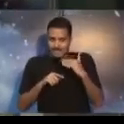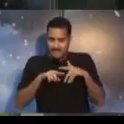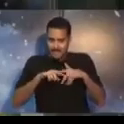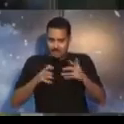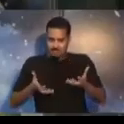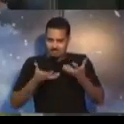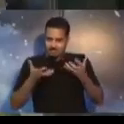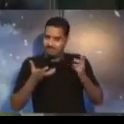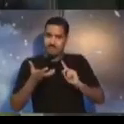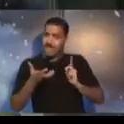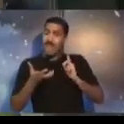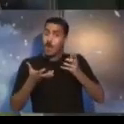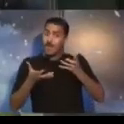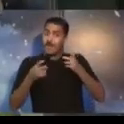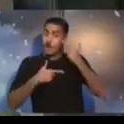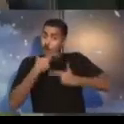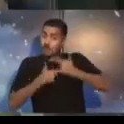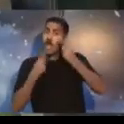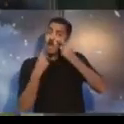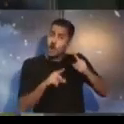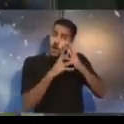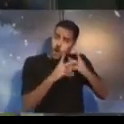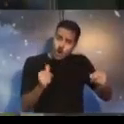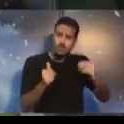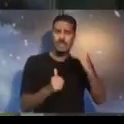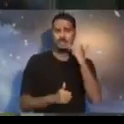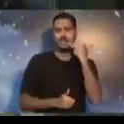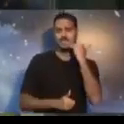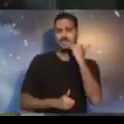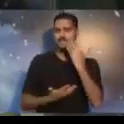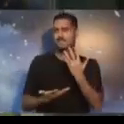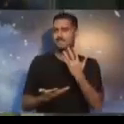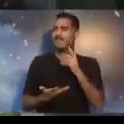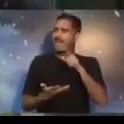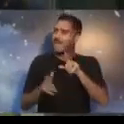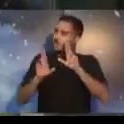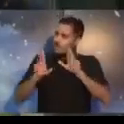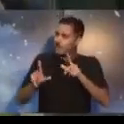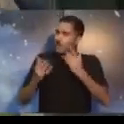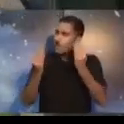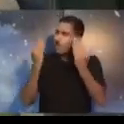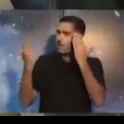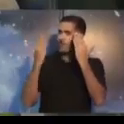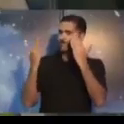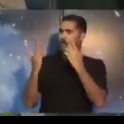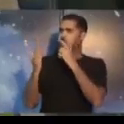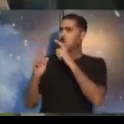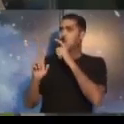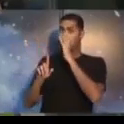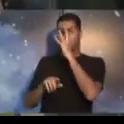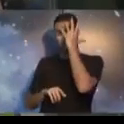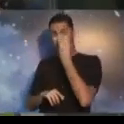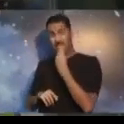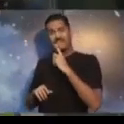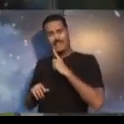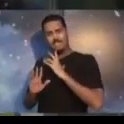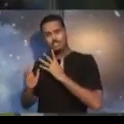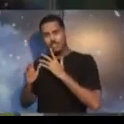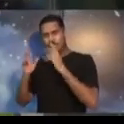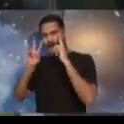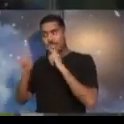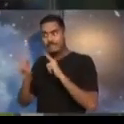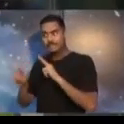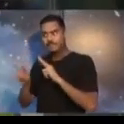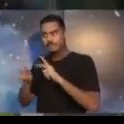elas. Essa é a diferença do espírita que está em dia consigo mesmo, vivendo essa doutrina